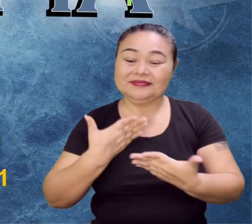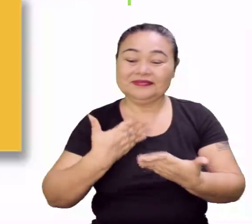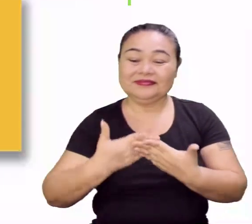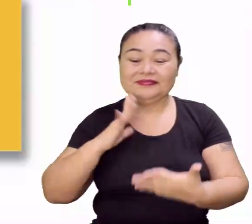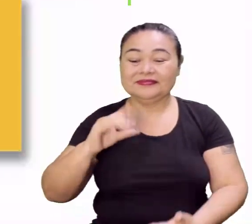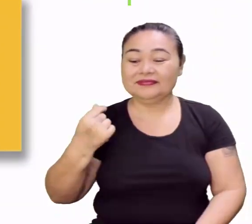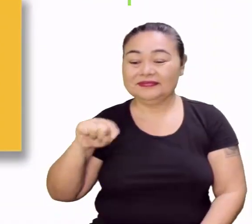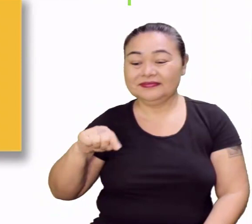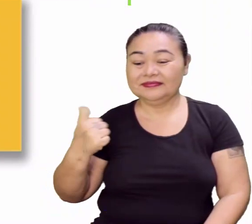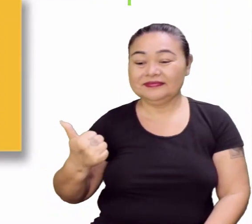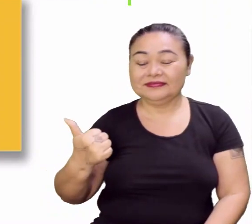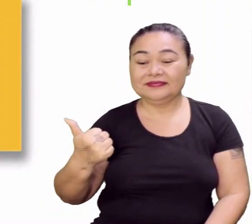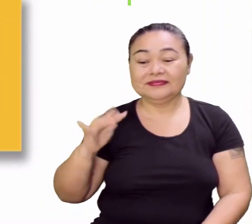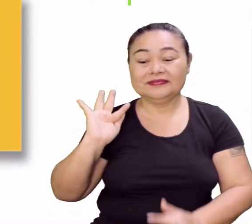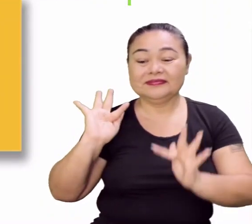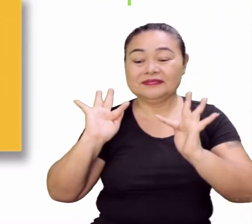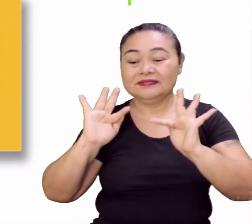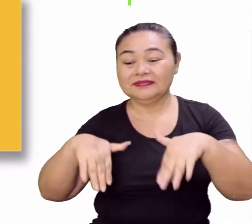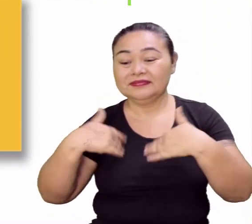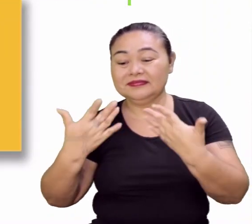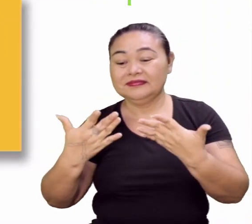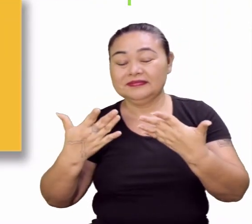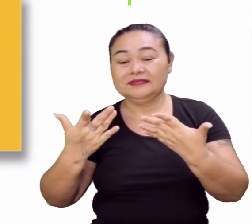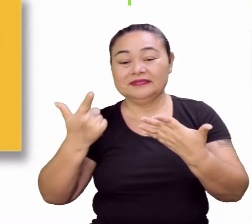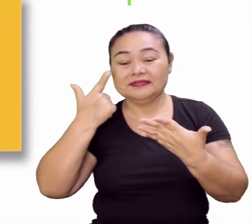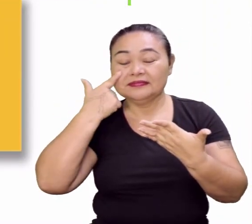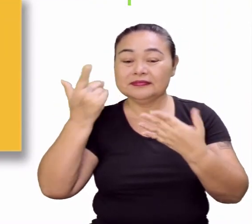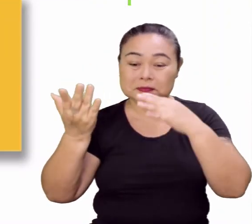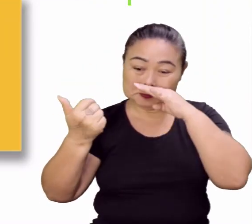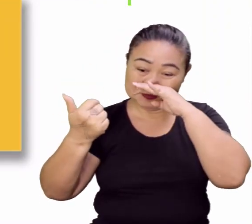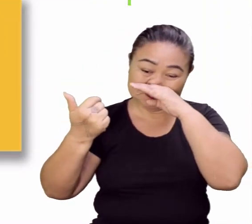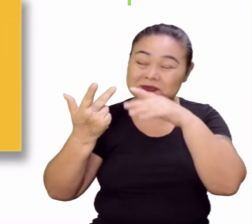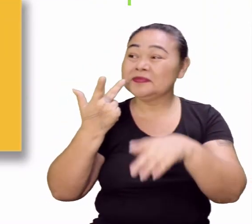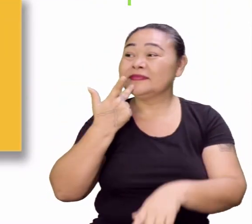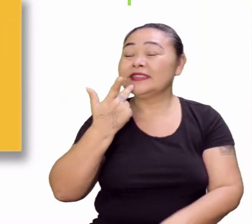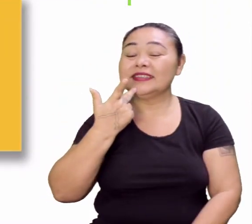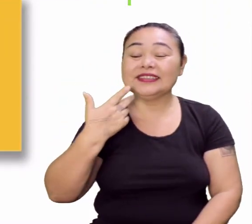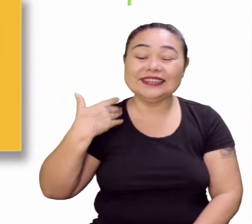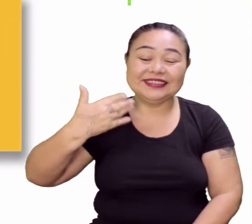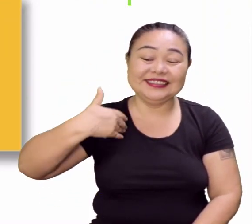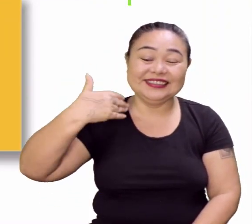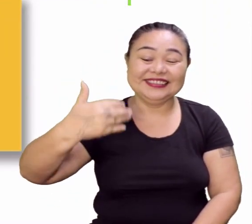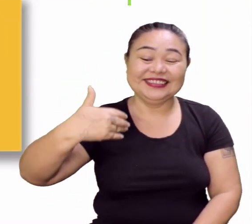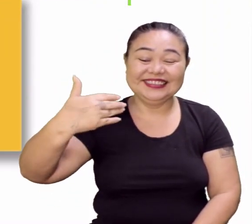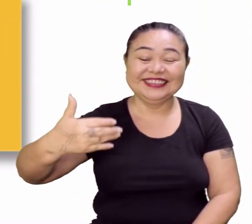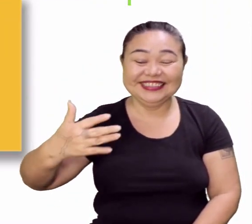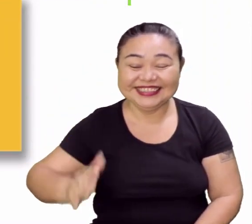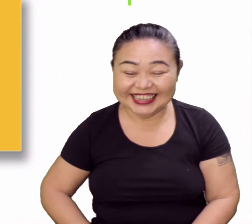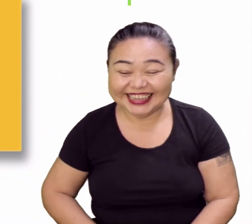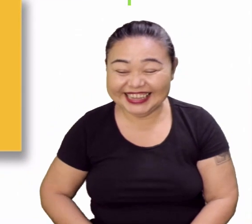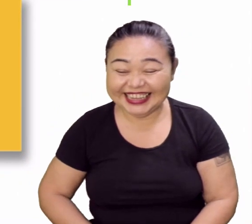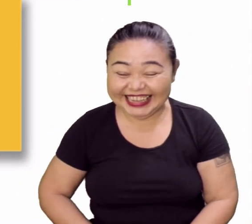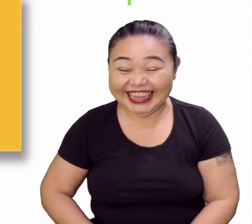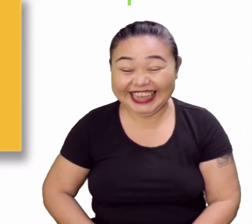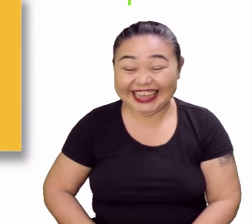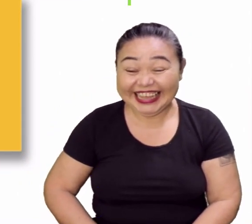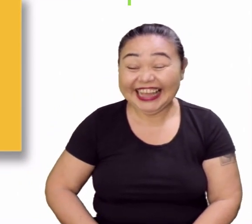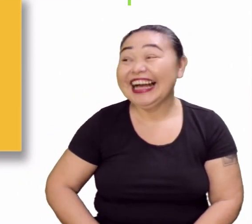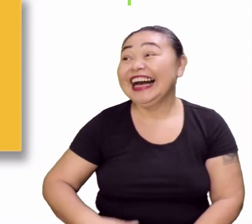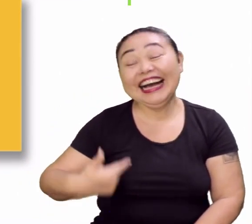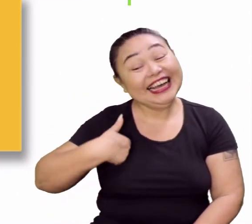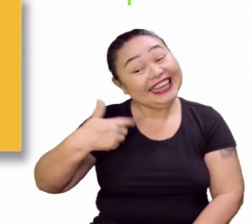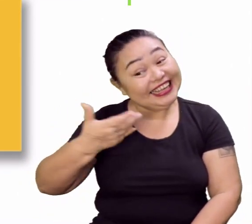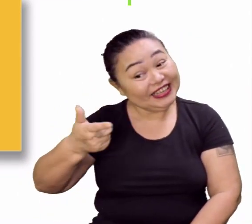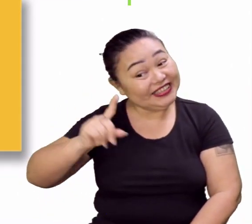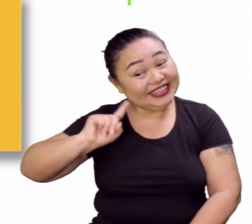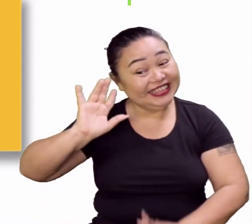Aula 20.1, reta final. Chegando aí, toda aula eu tô falando, as últimas aulas. Não que eu esteja com pressa